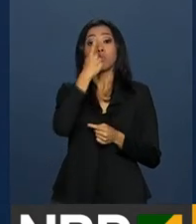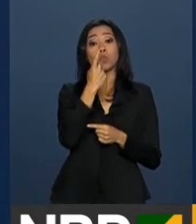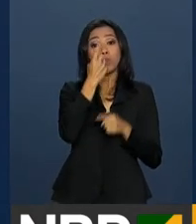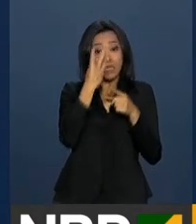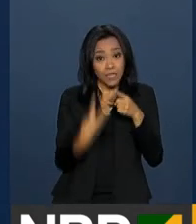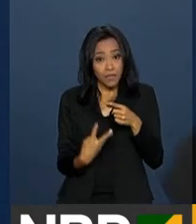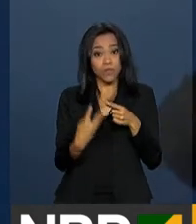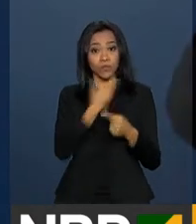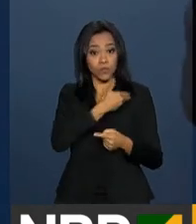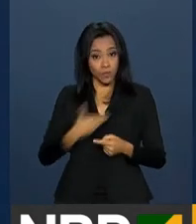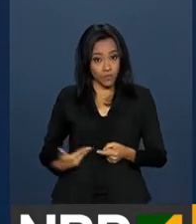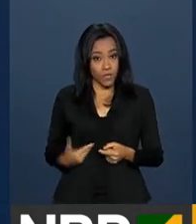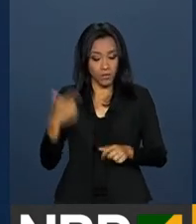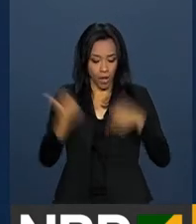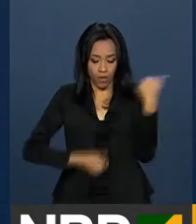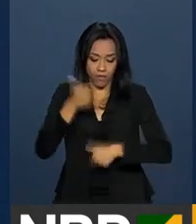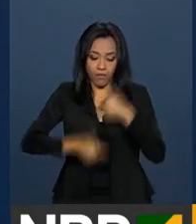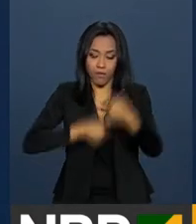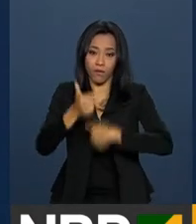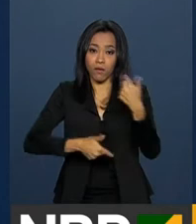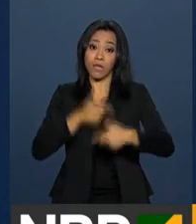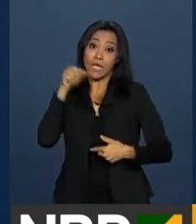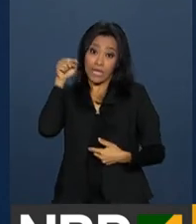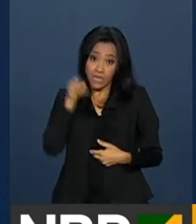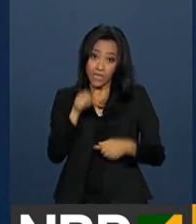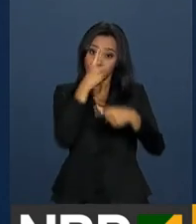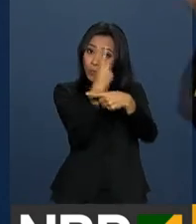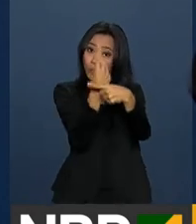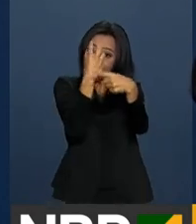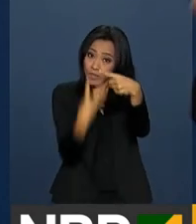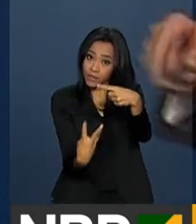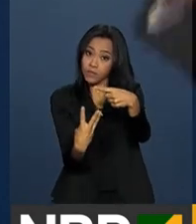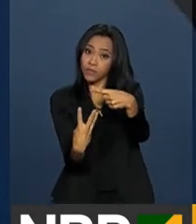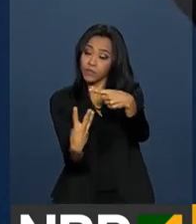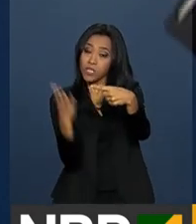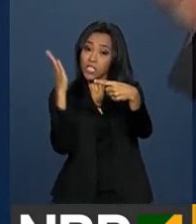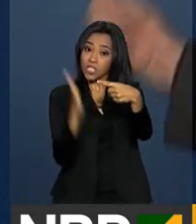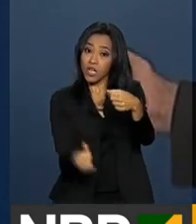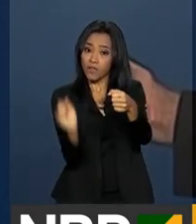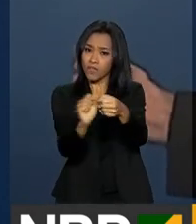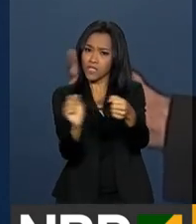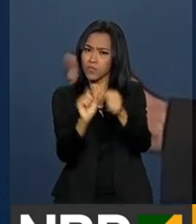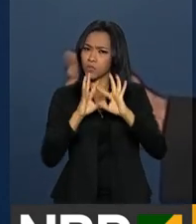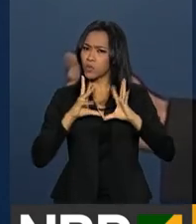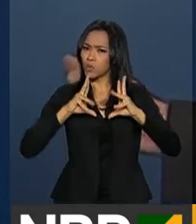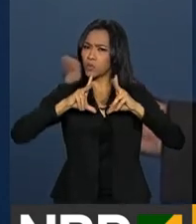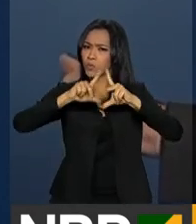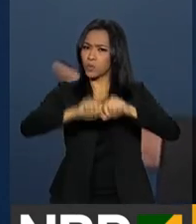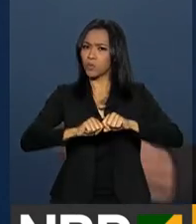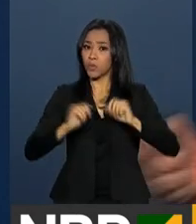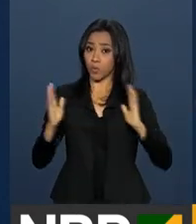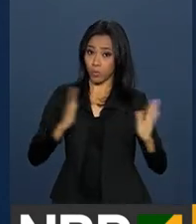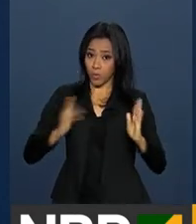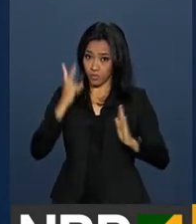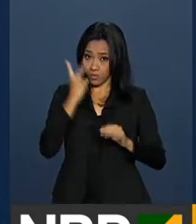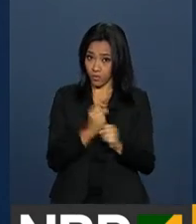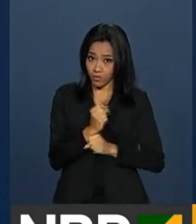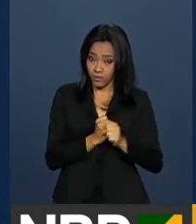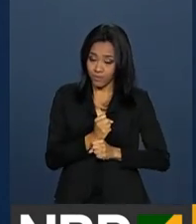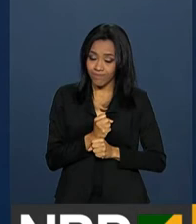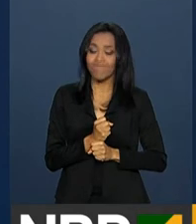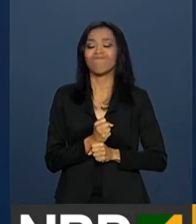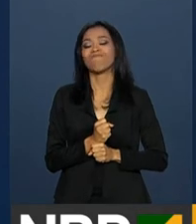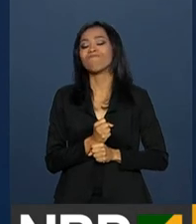pela frente. Neste 1/3, se nós fizermos 1/3 de tudo aquilo que nós fizemos nestes 2 anos,